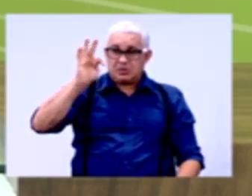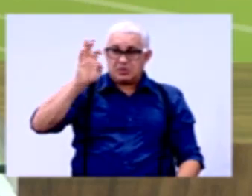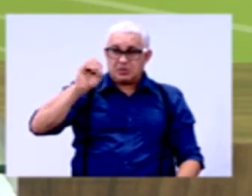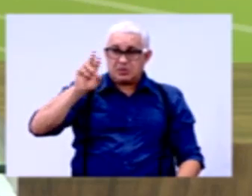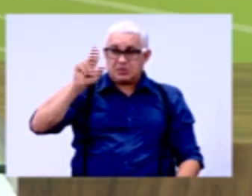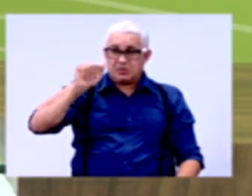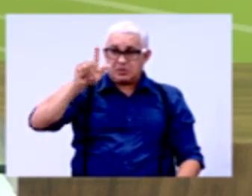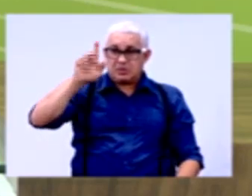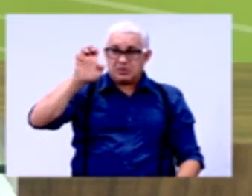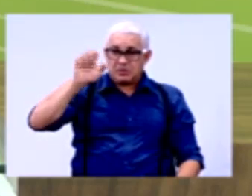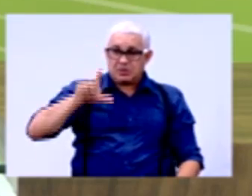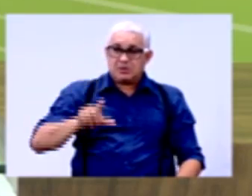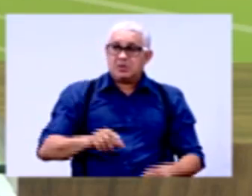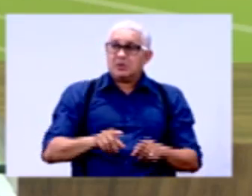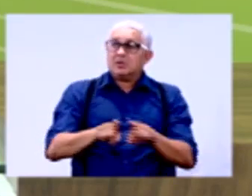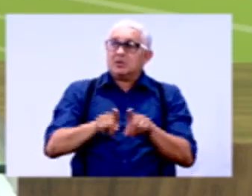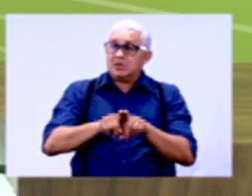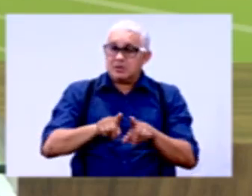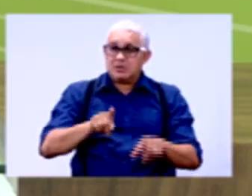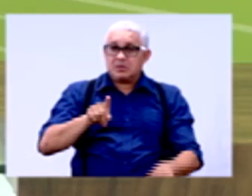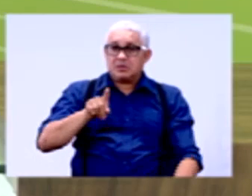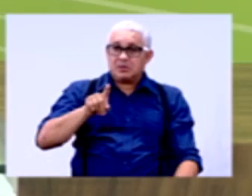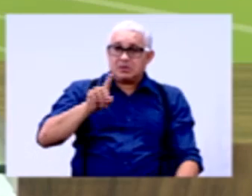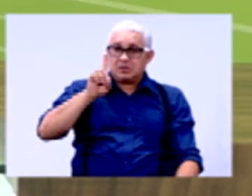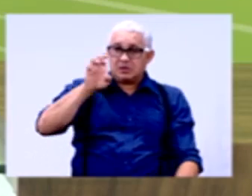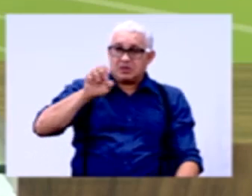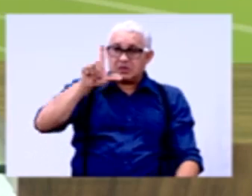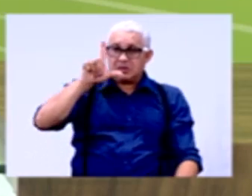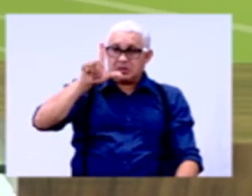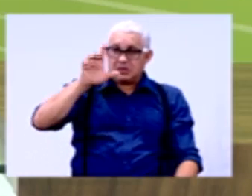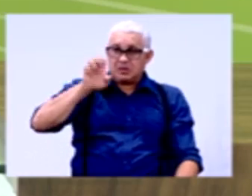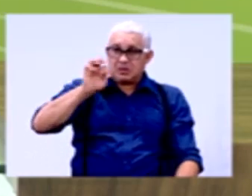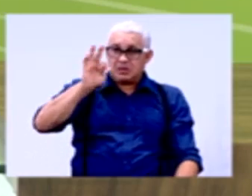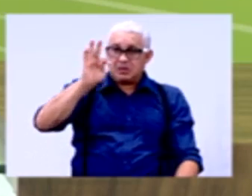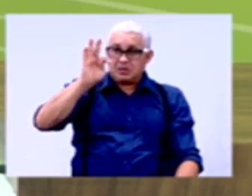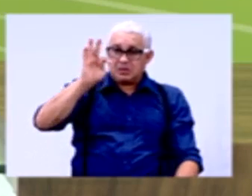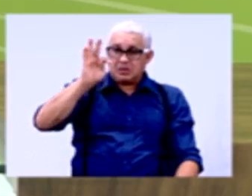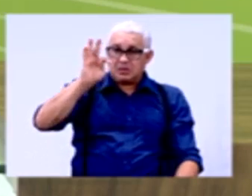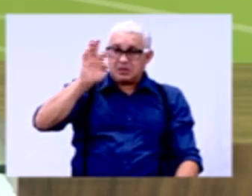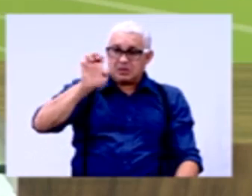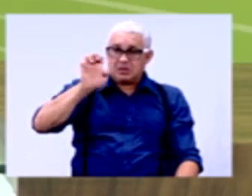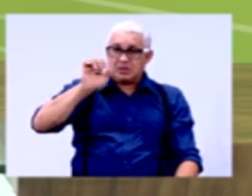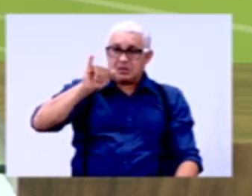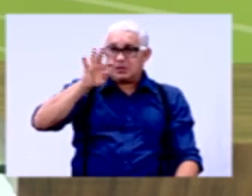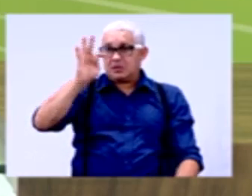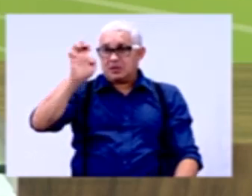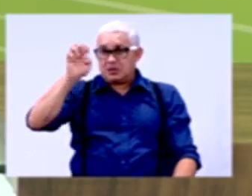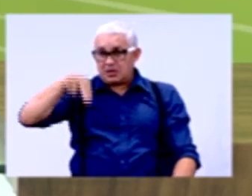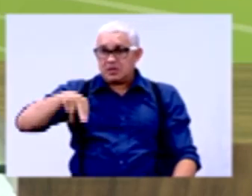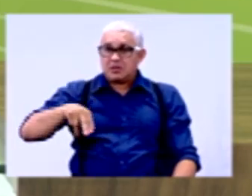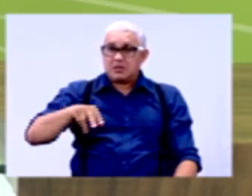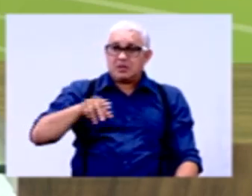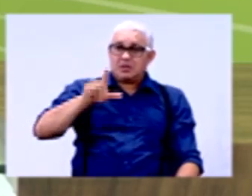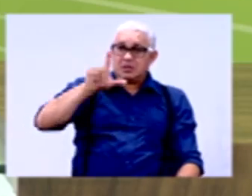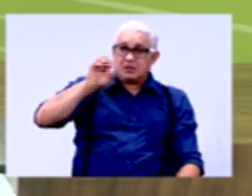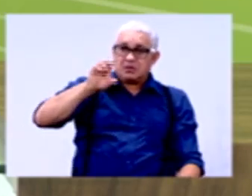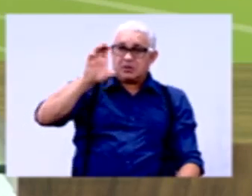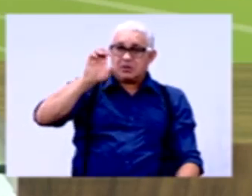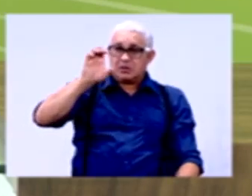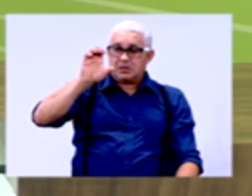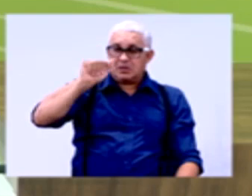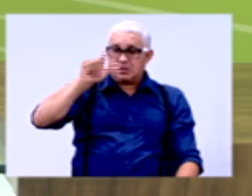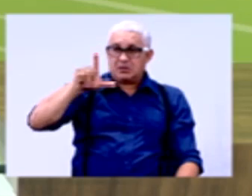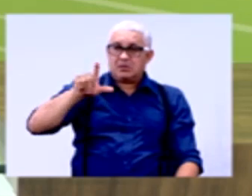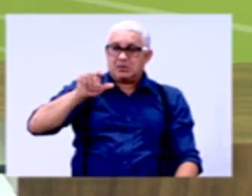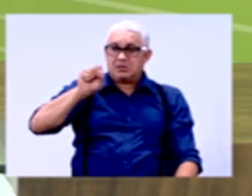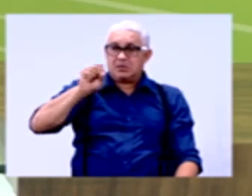Delete Item, Local Storage Remove, Local Store Remove Item e Session Storage Remove Item.